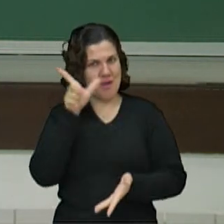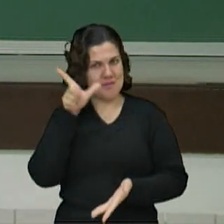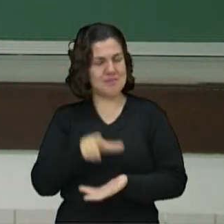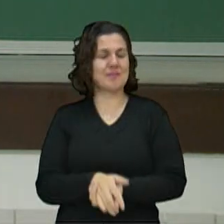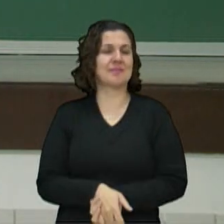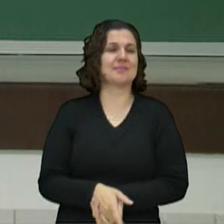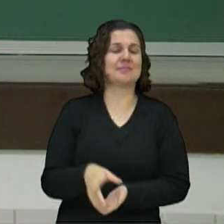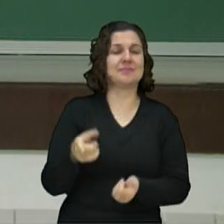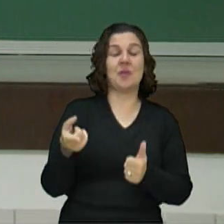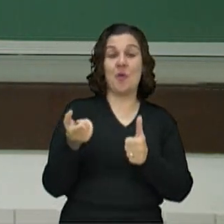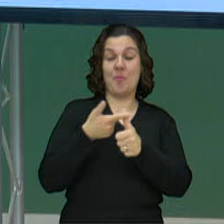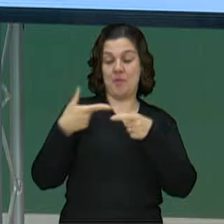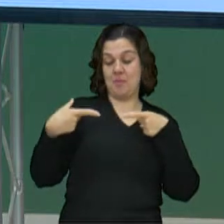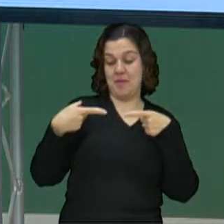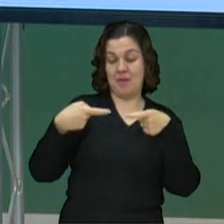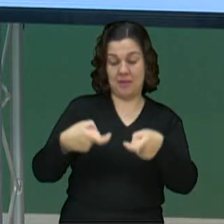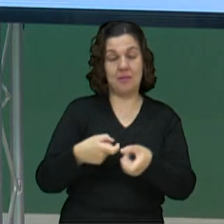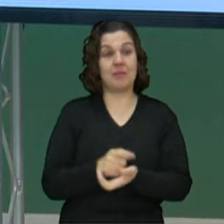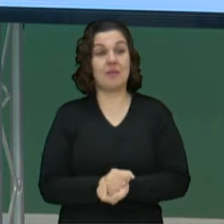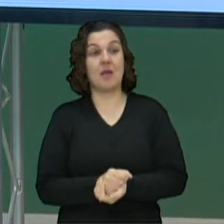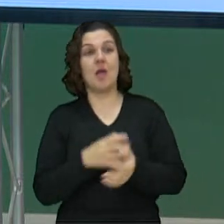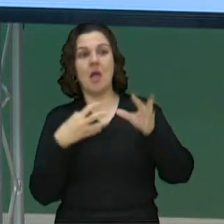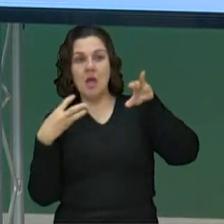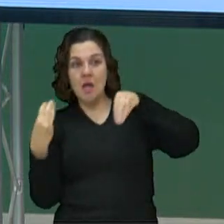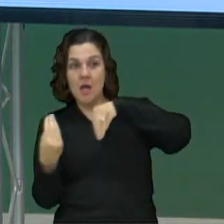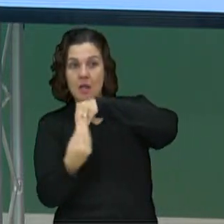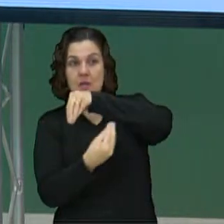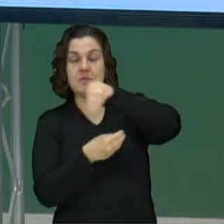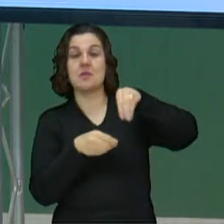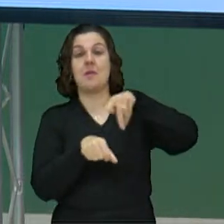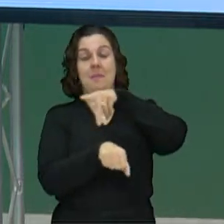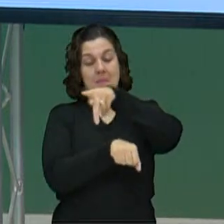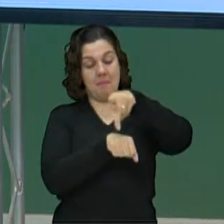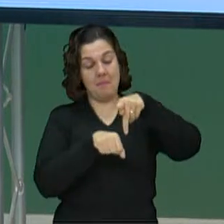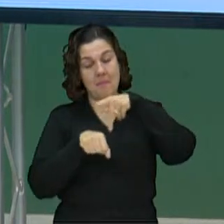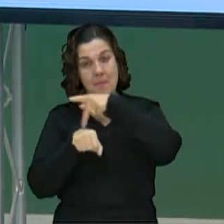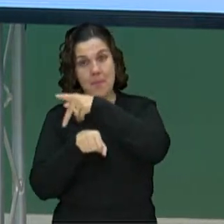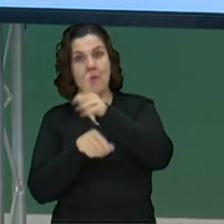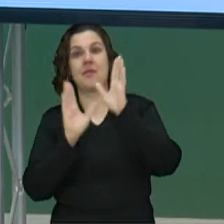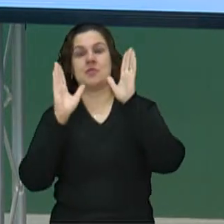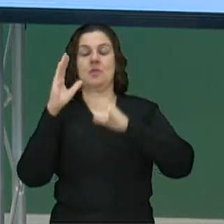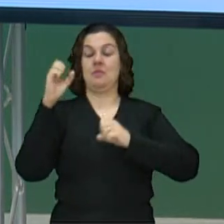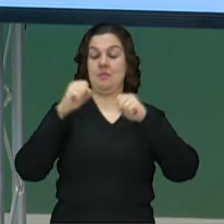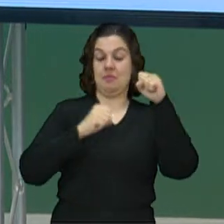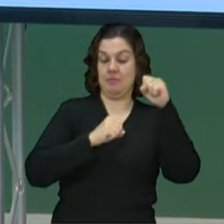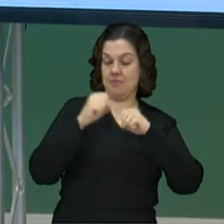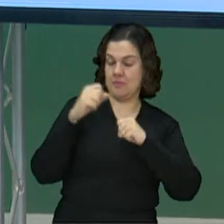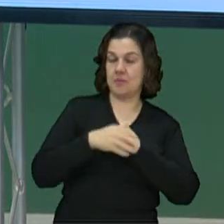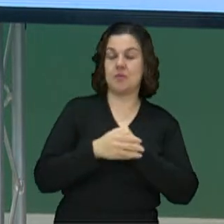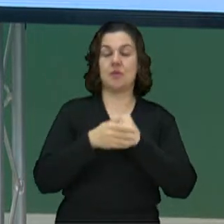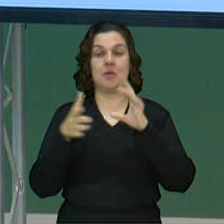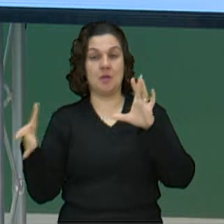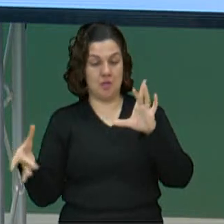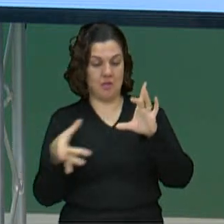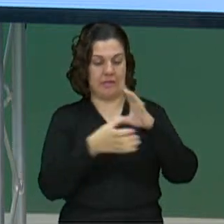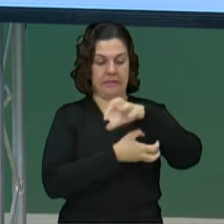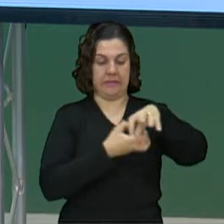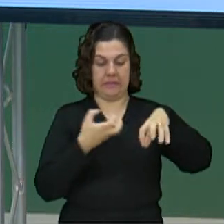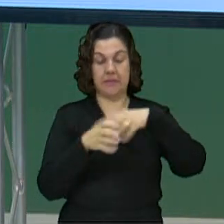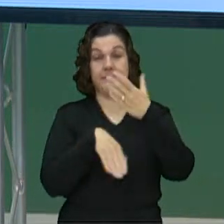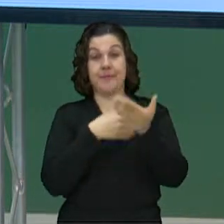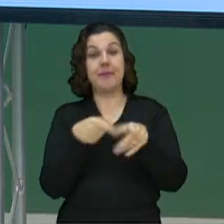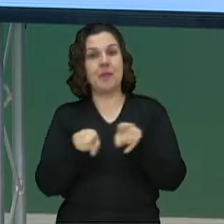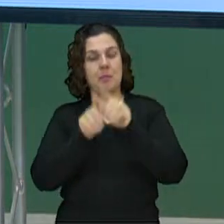A Primeira Guerra Mundial, ela envolveu os principais países industrializados. Envolveu, lembra? E ainda